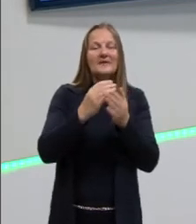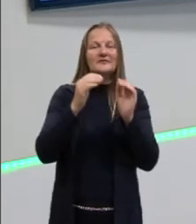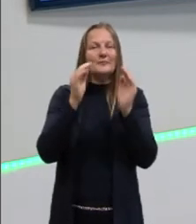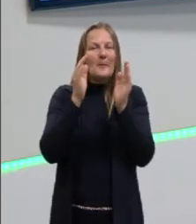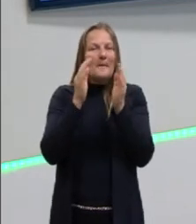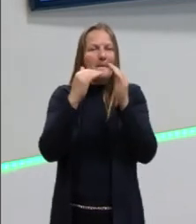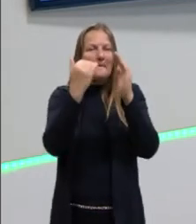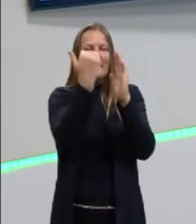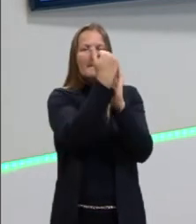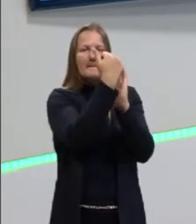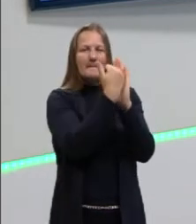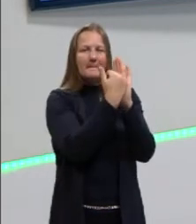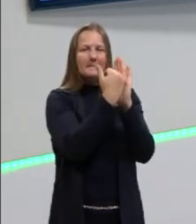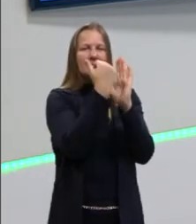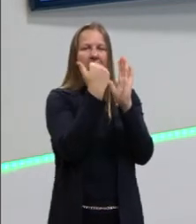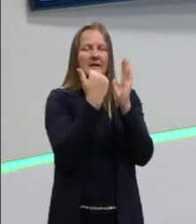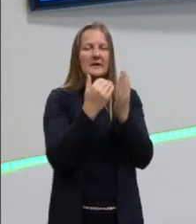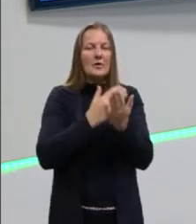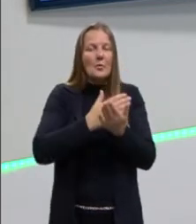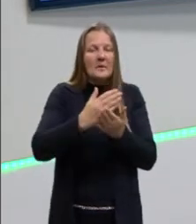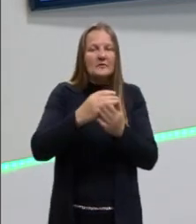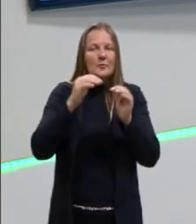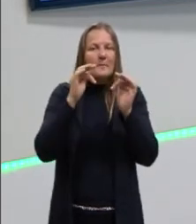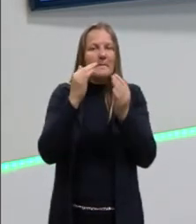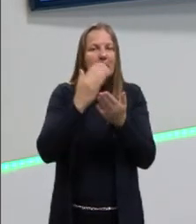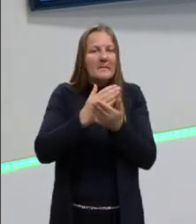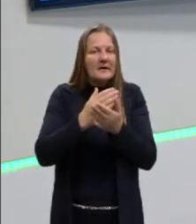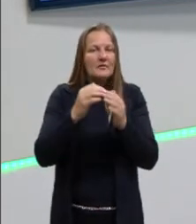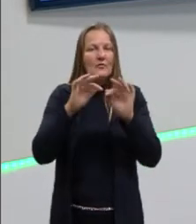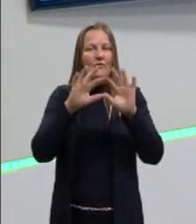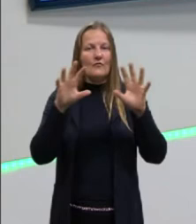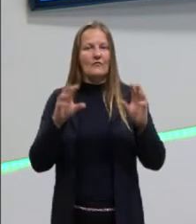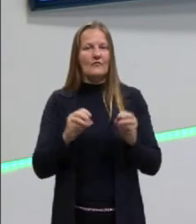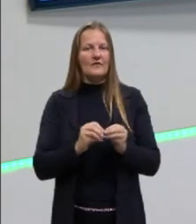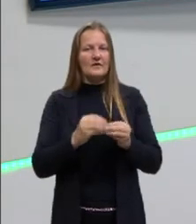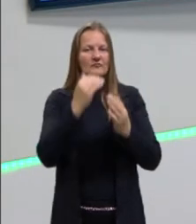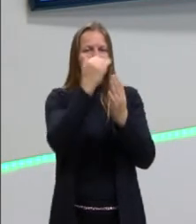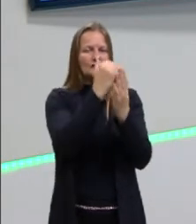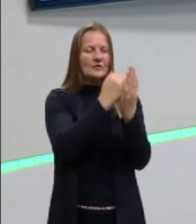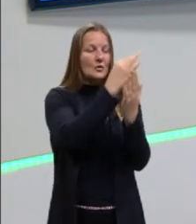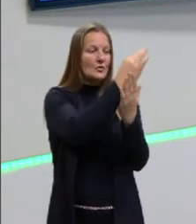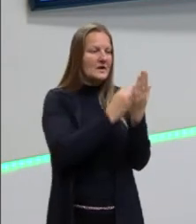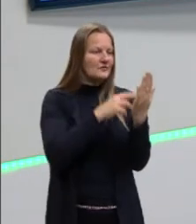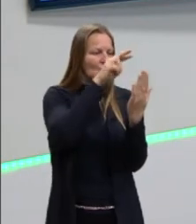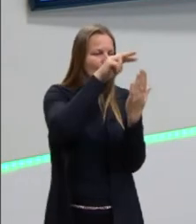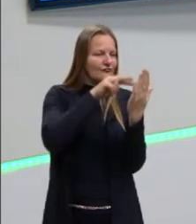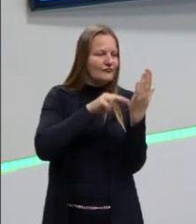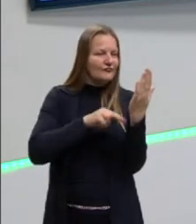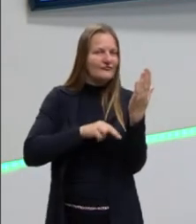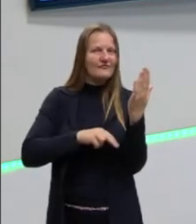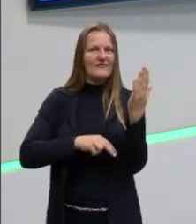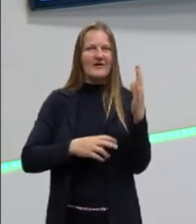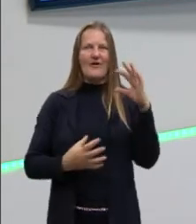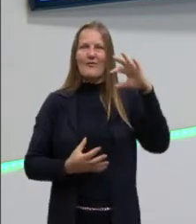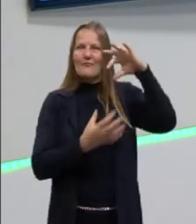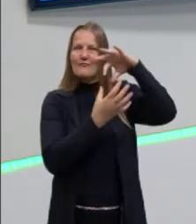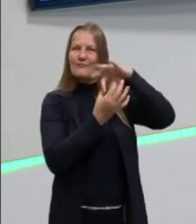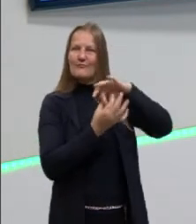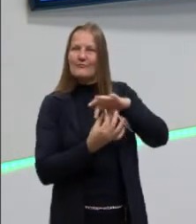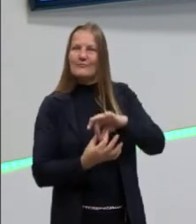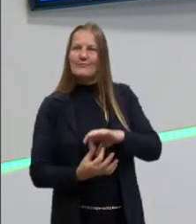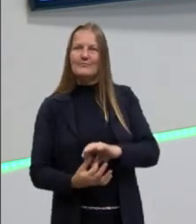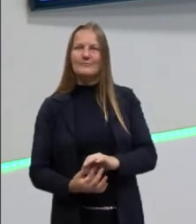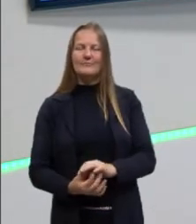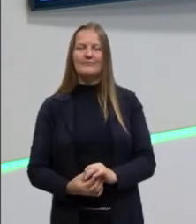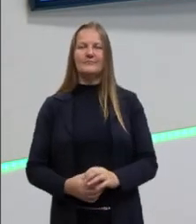fim que também tem um texto narrativo cuja diferença é que no texto narrativo a gente não